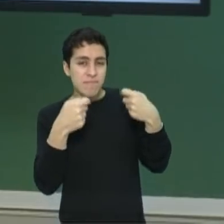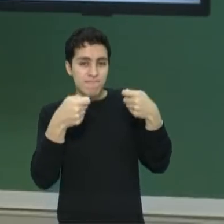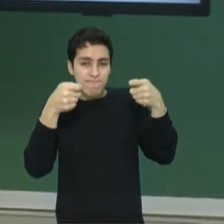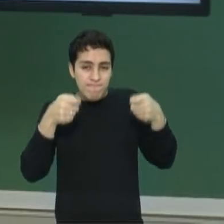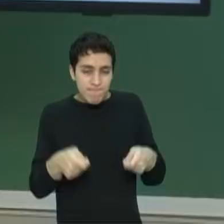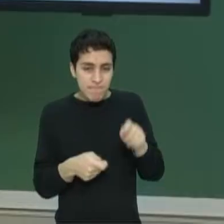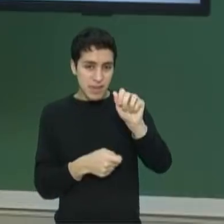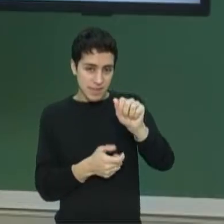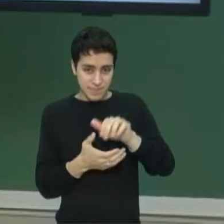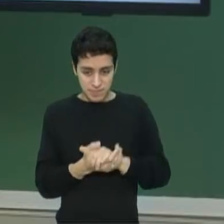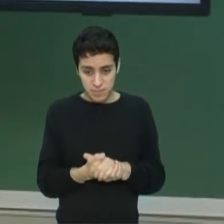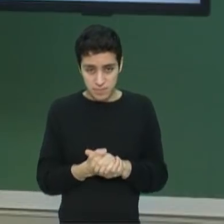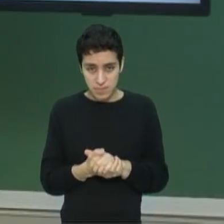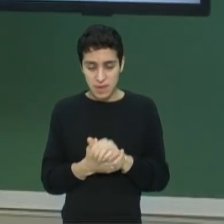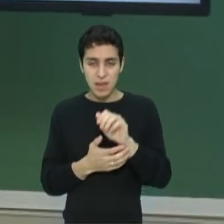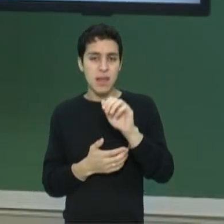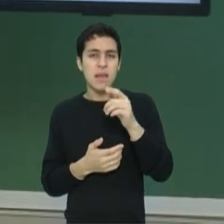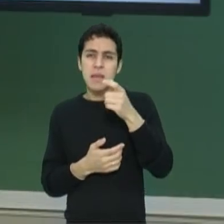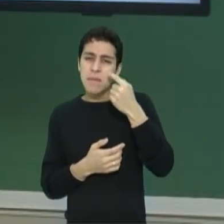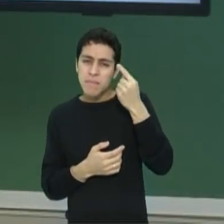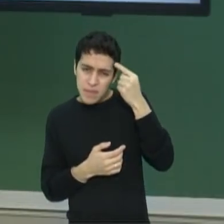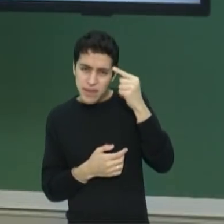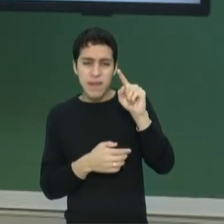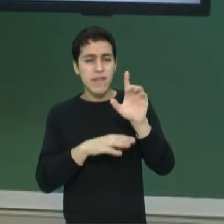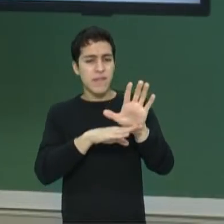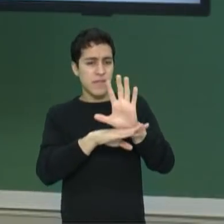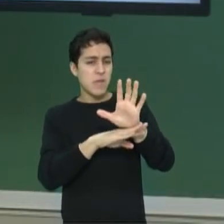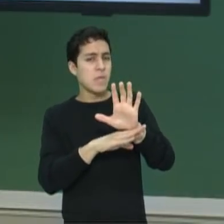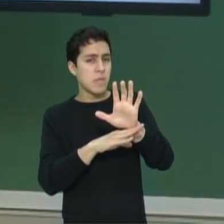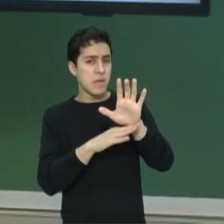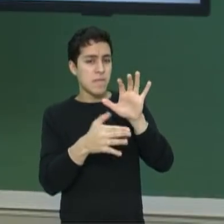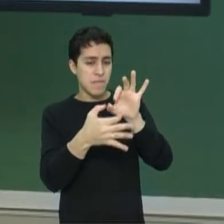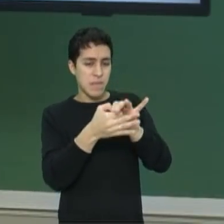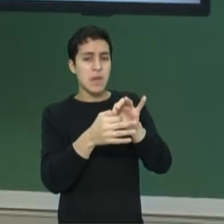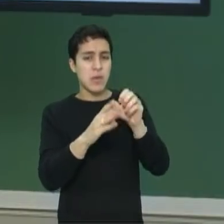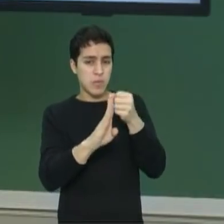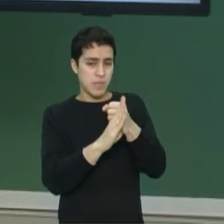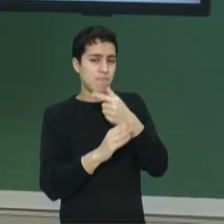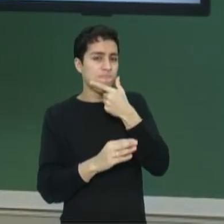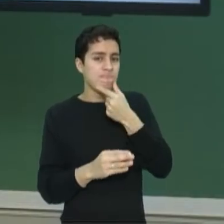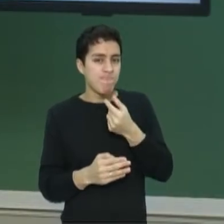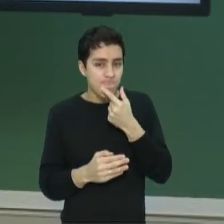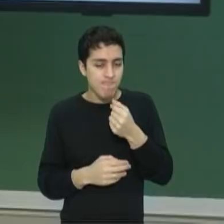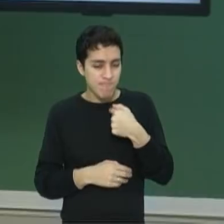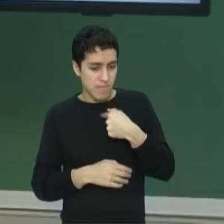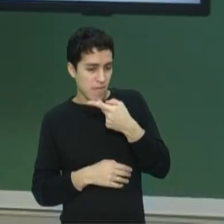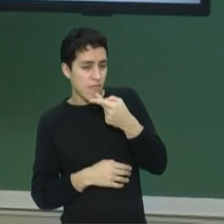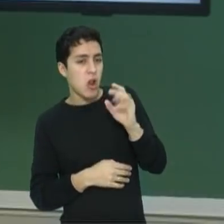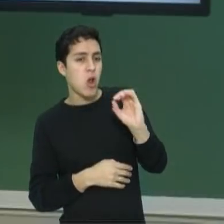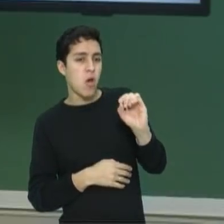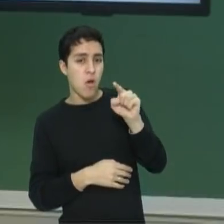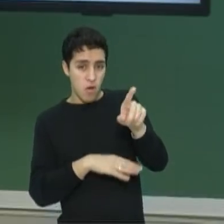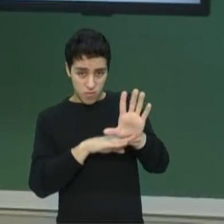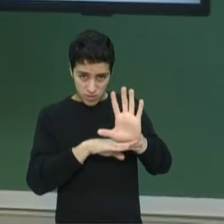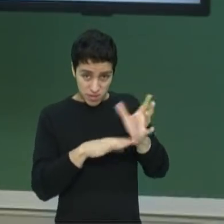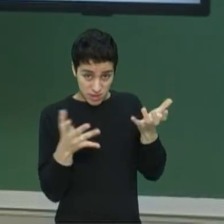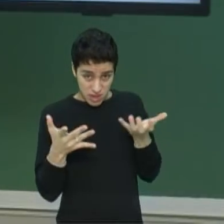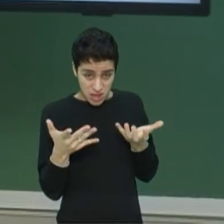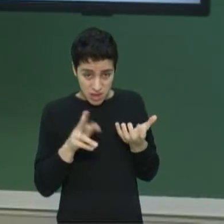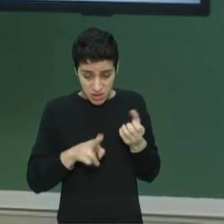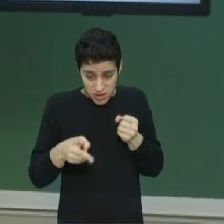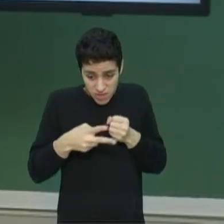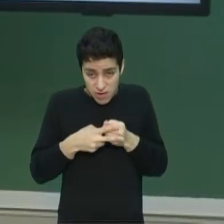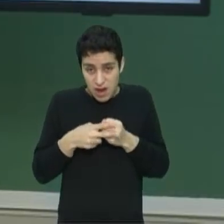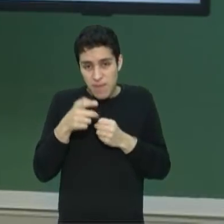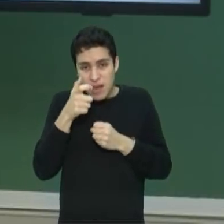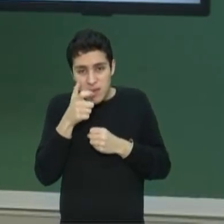palavra masculina, ao invés de aula, vamos pensar em filme. Filme é masculino, é um substantivo masculino, né? Eu digo o filme. E eu quero usar o verbo assistir, eu